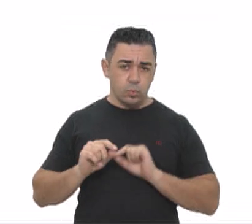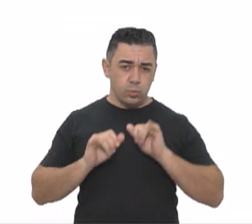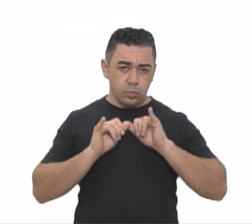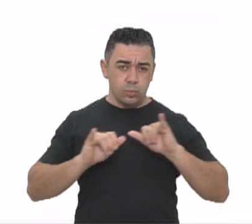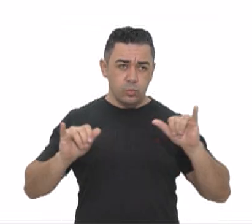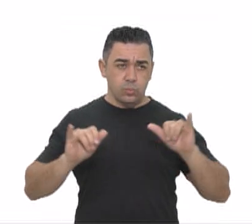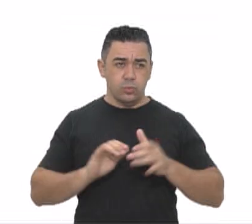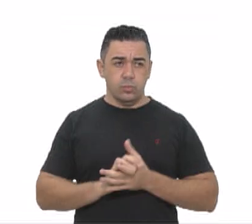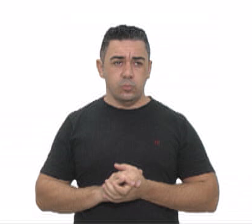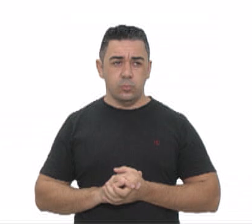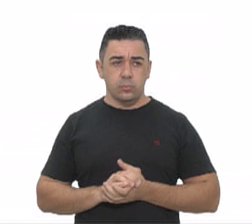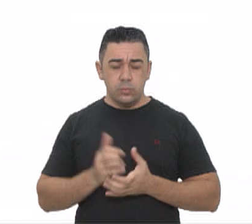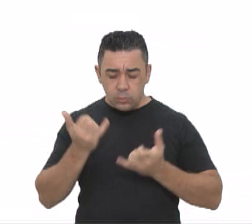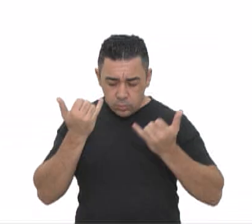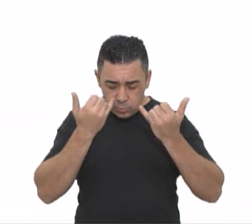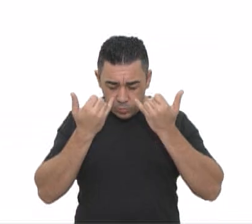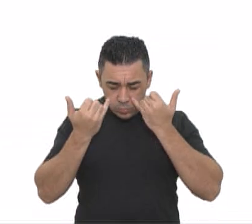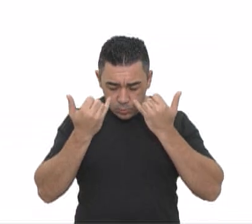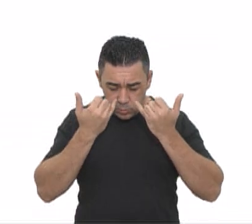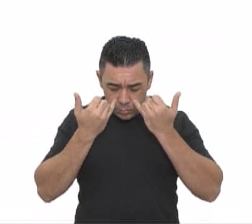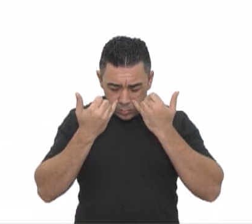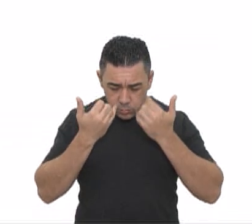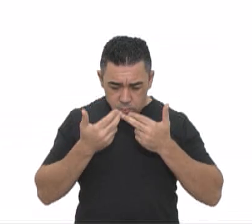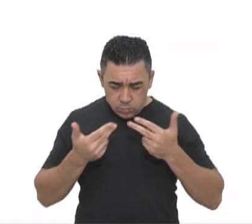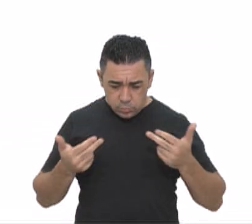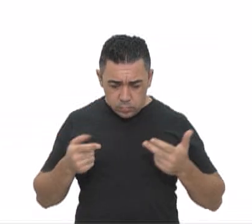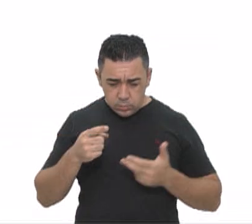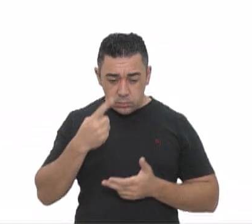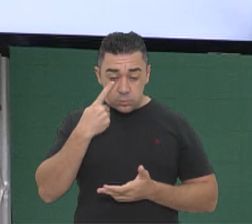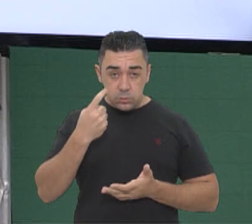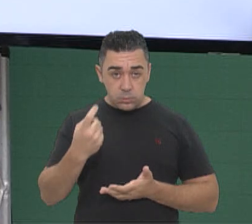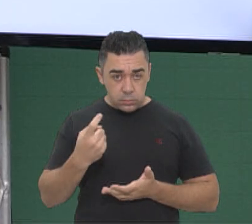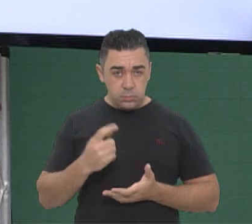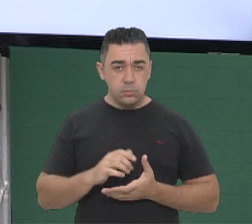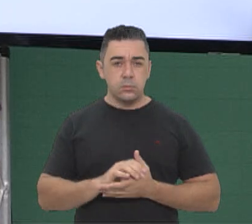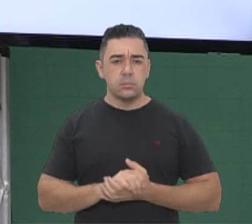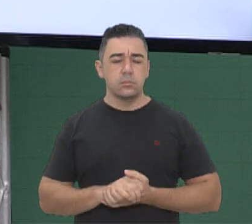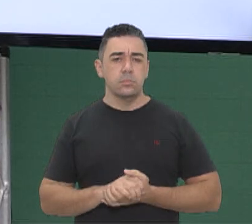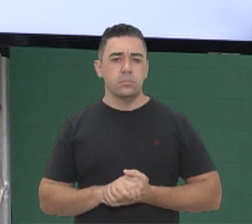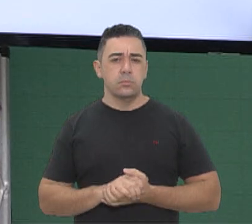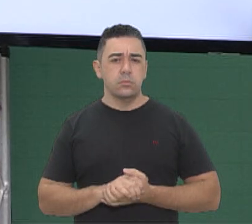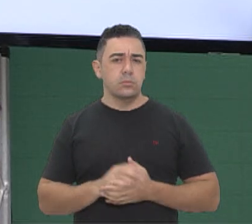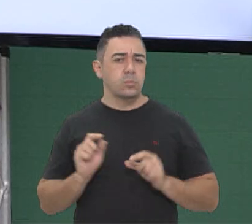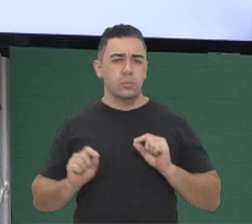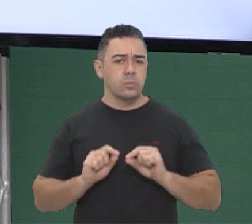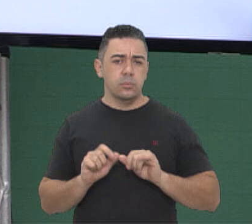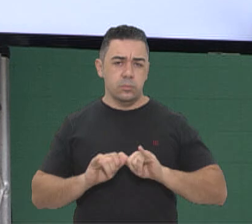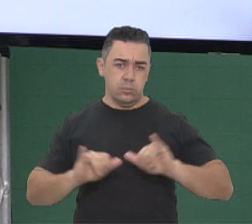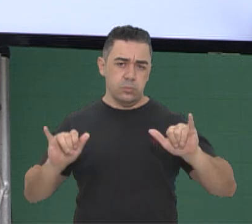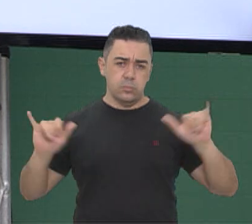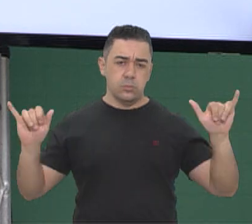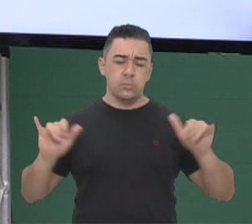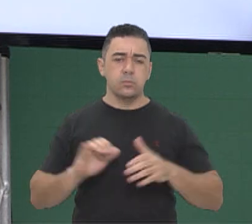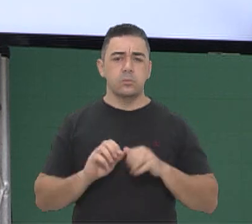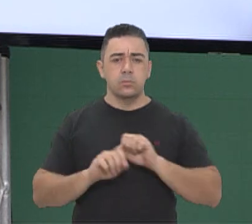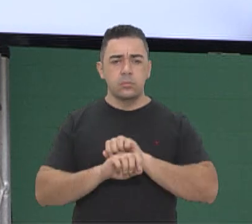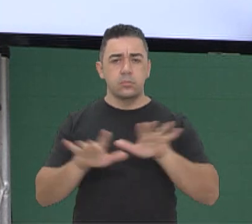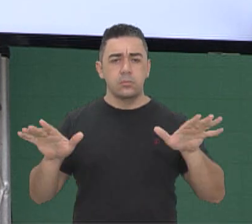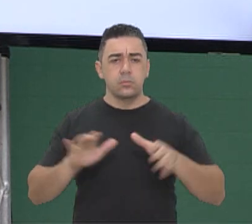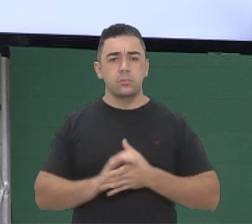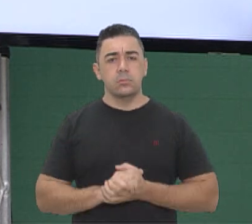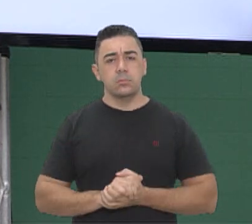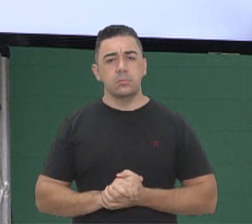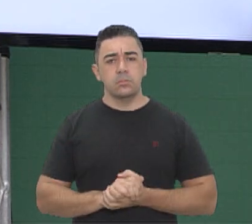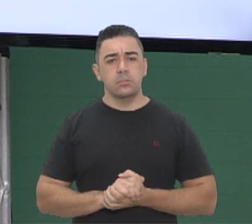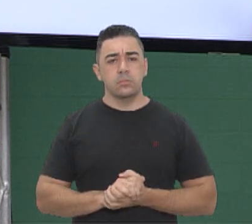notícia. Informação sobre algo que se considera interessante, para quê? Para divulgar. Hecho divulgado,